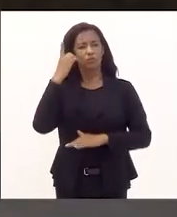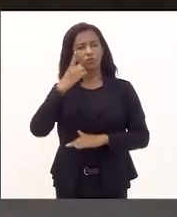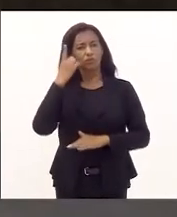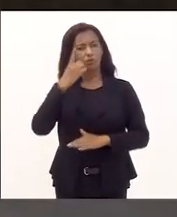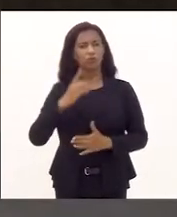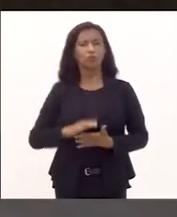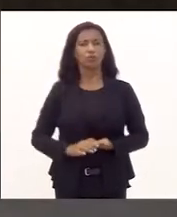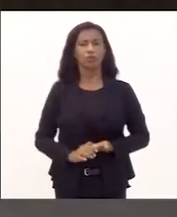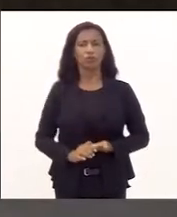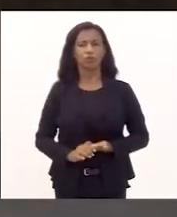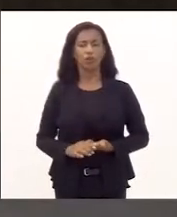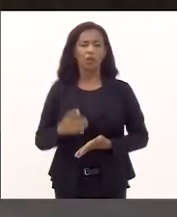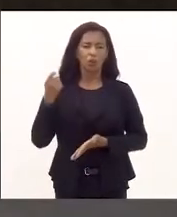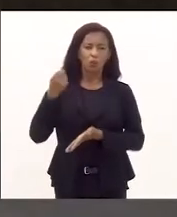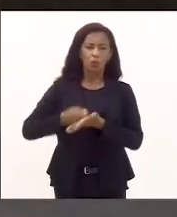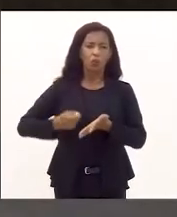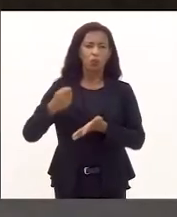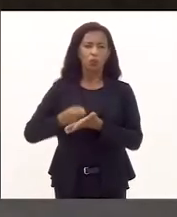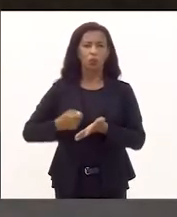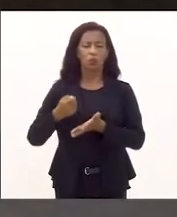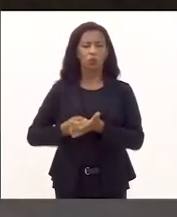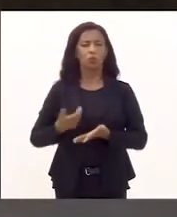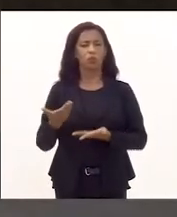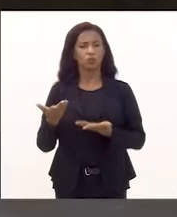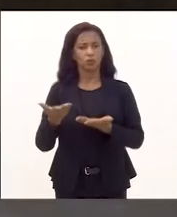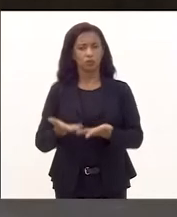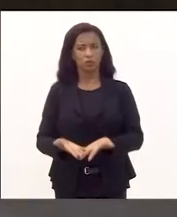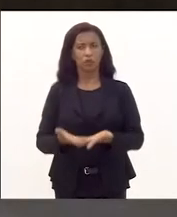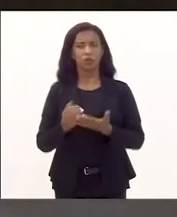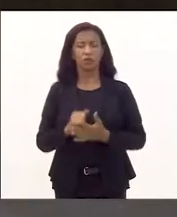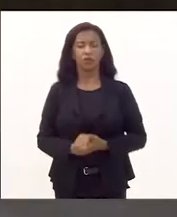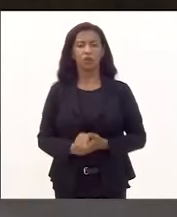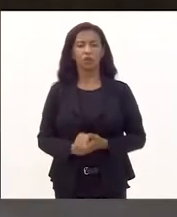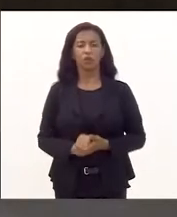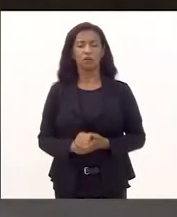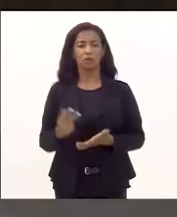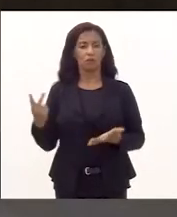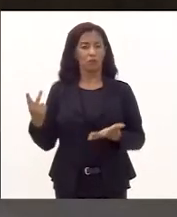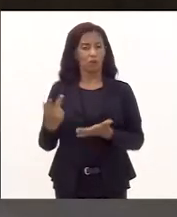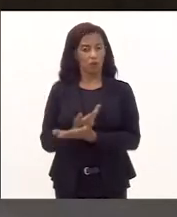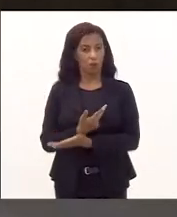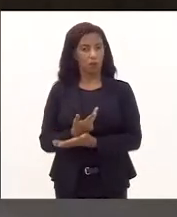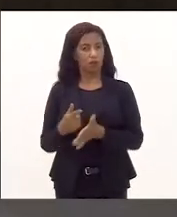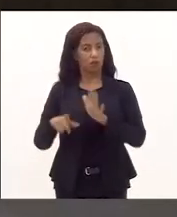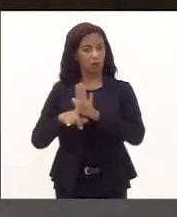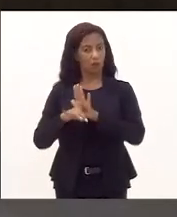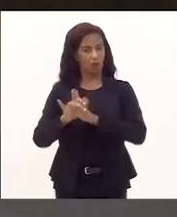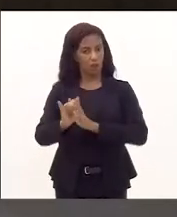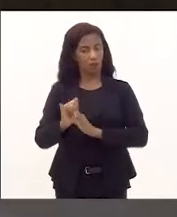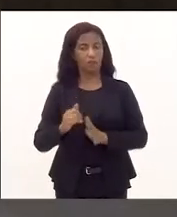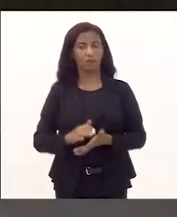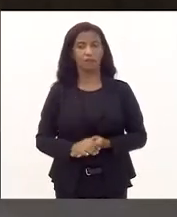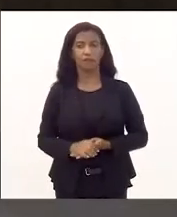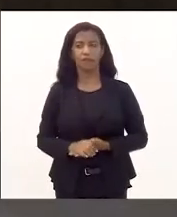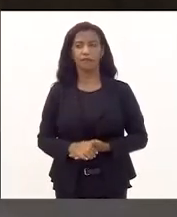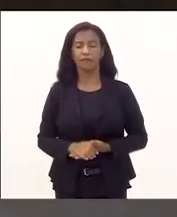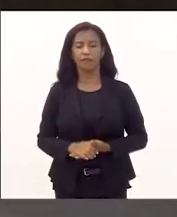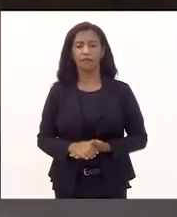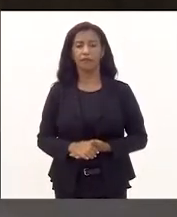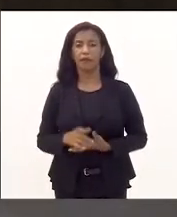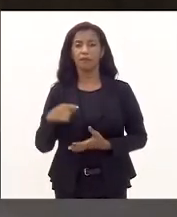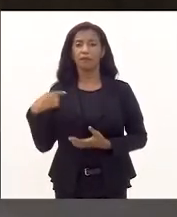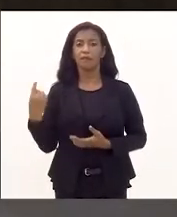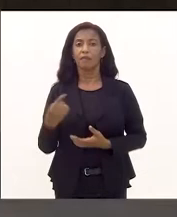que lutam para que isso seja feito, cumprimento da lei, para que a